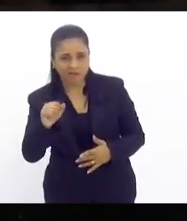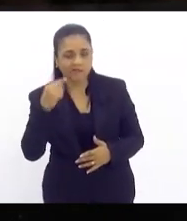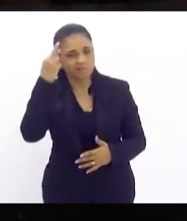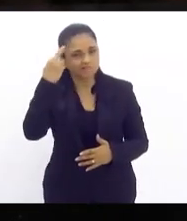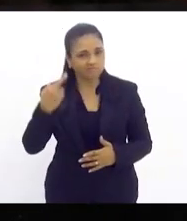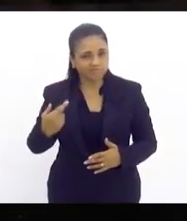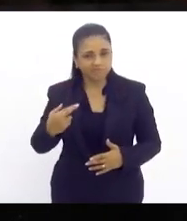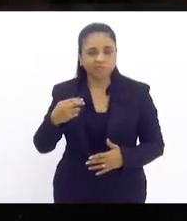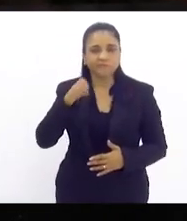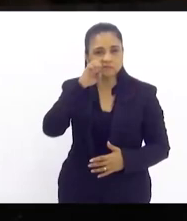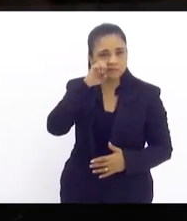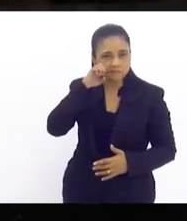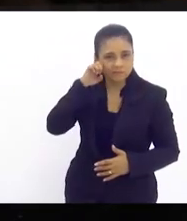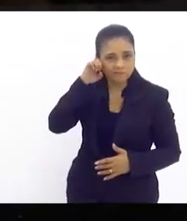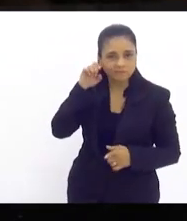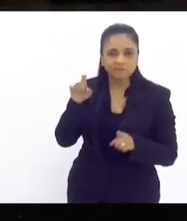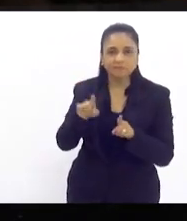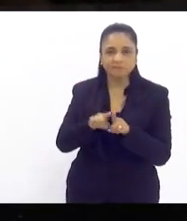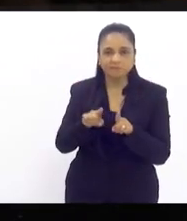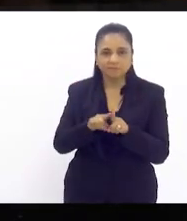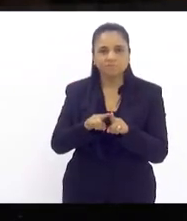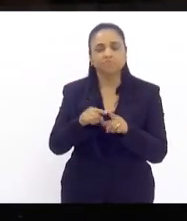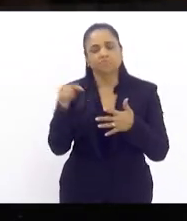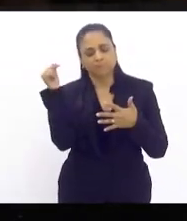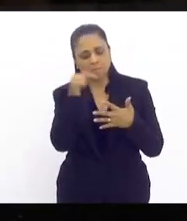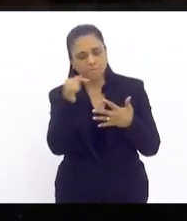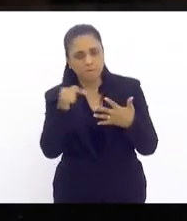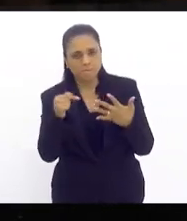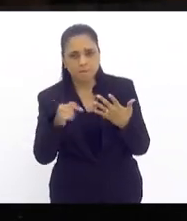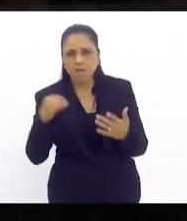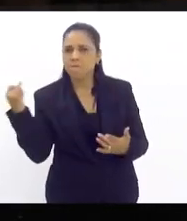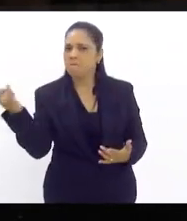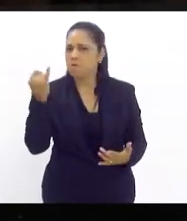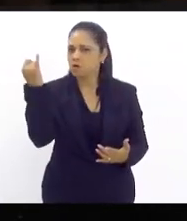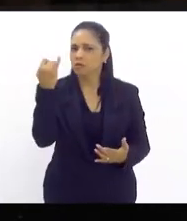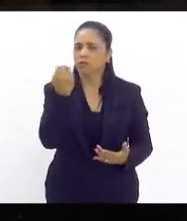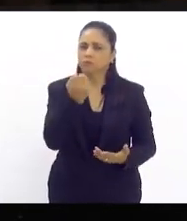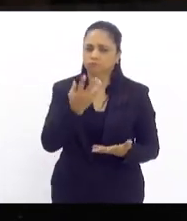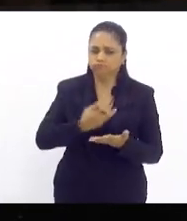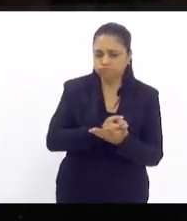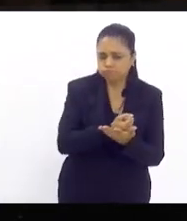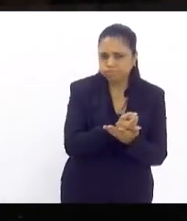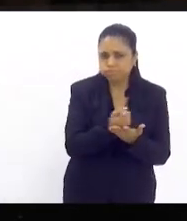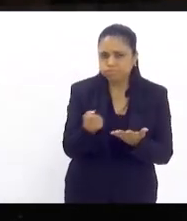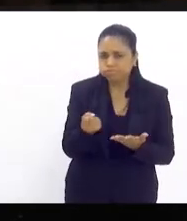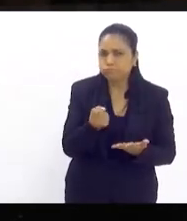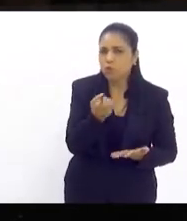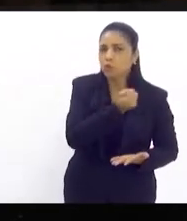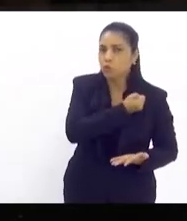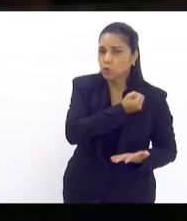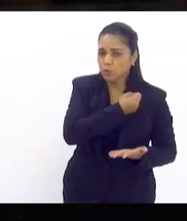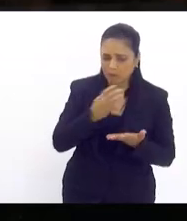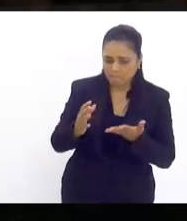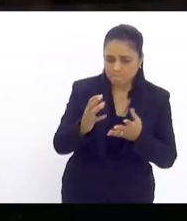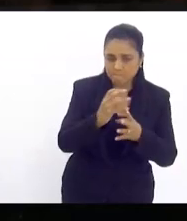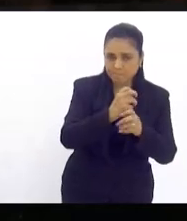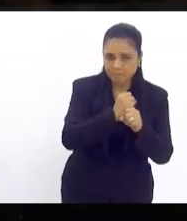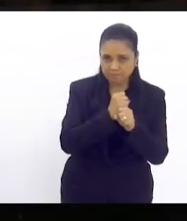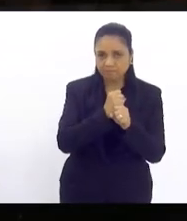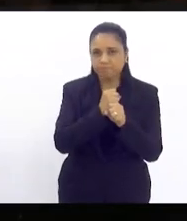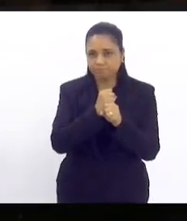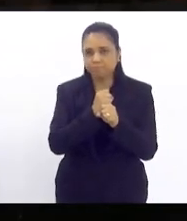deputada Élica Takimoto pontuaram aspectos importantes e trouxeram números aqui que são esclarecedores nesse sentido, é uma